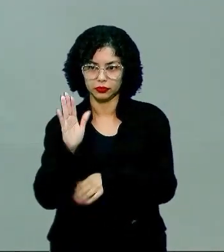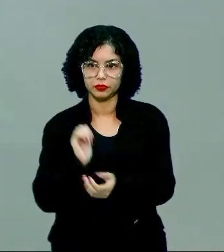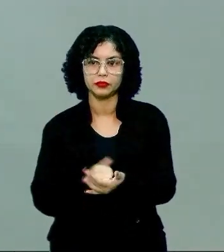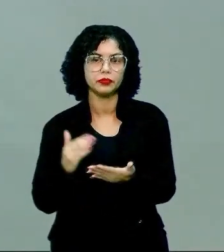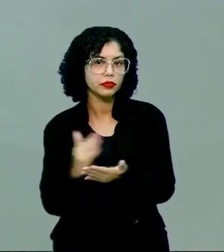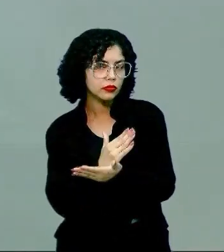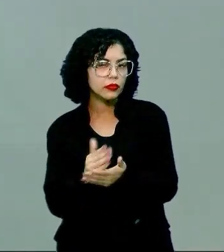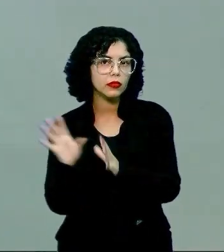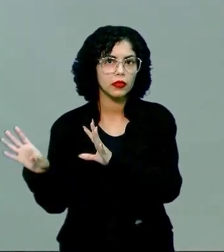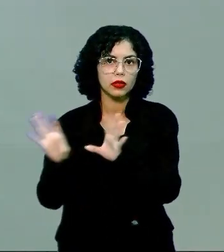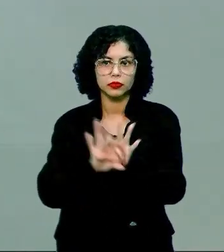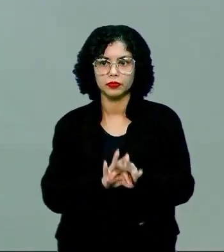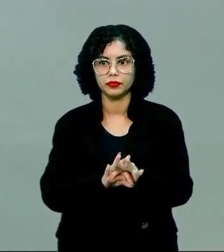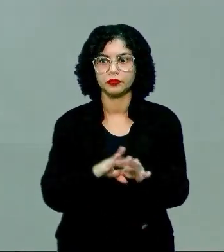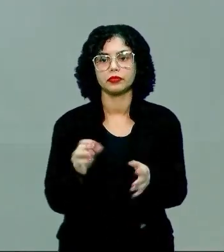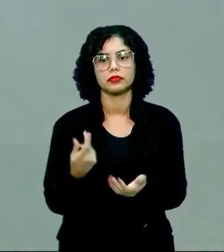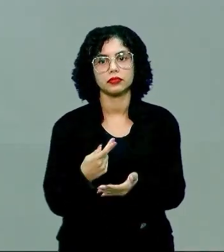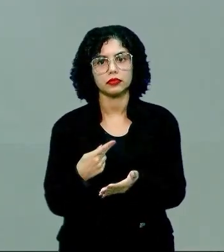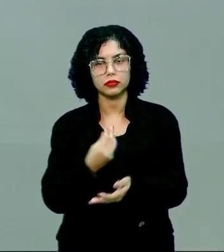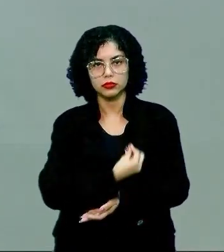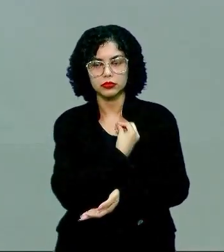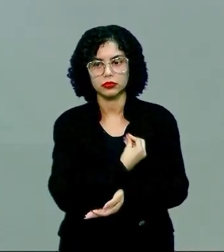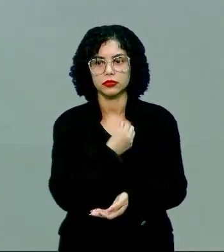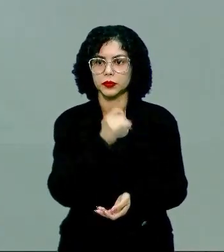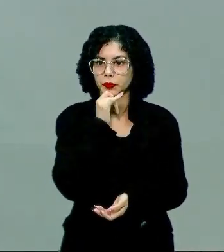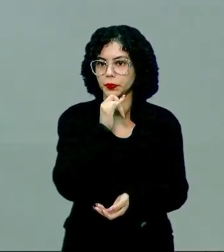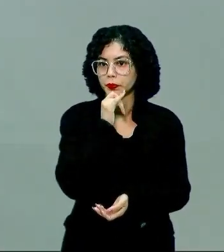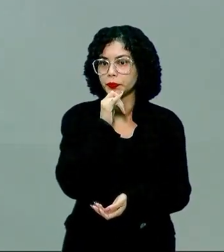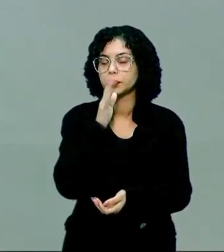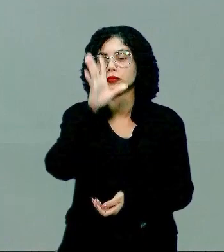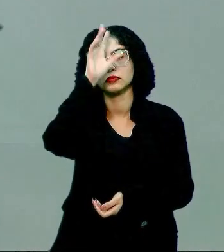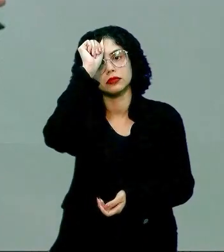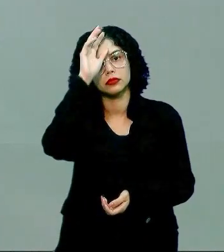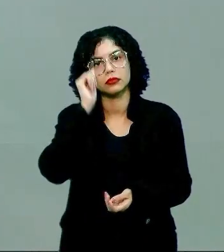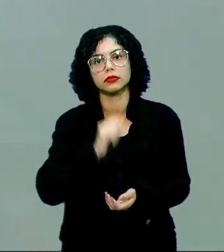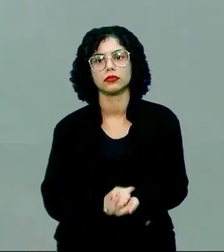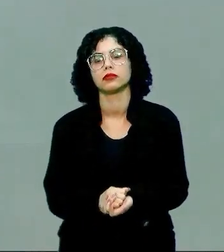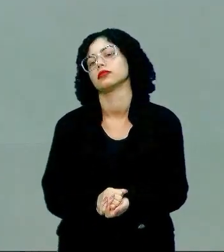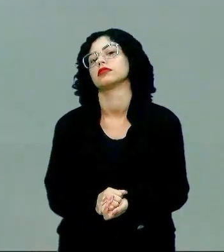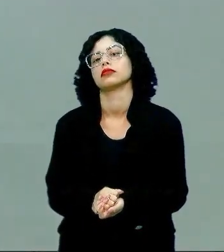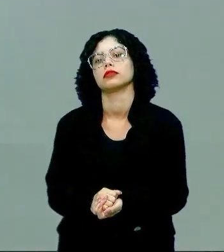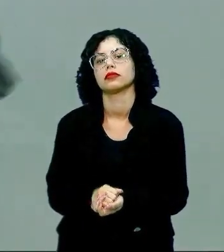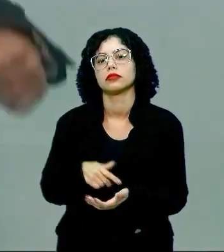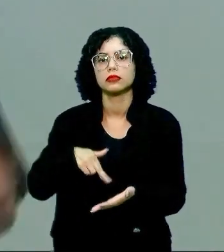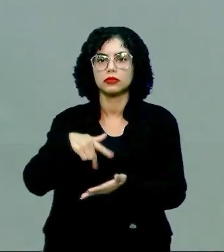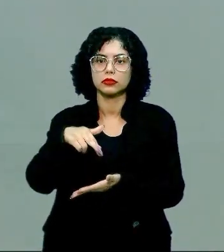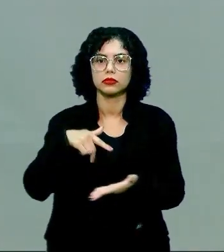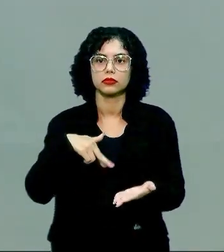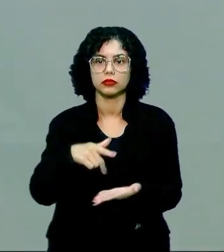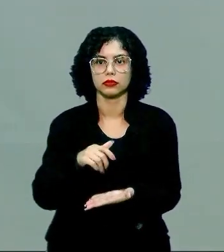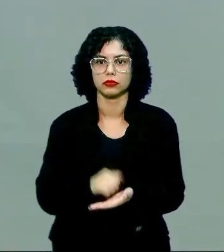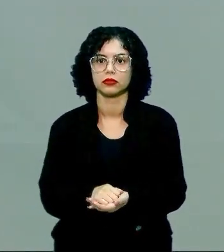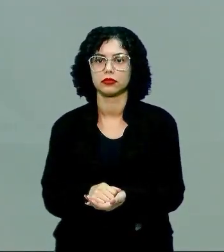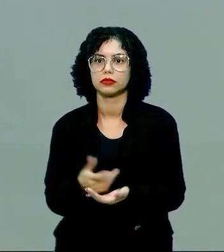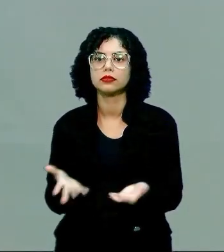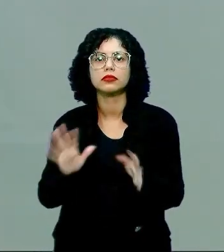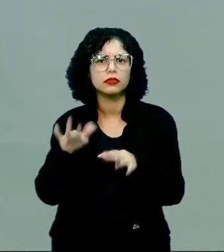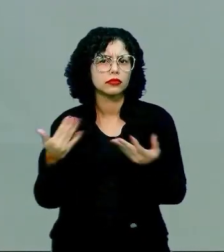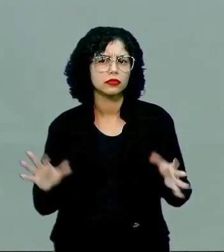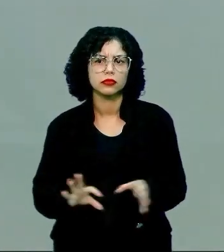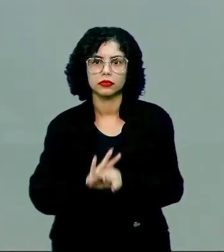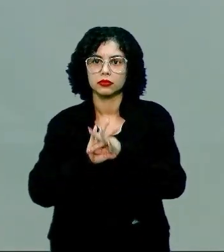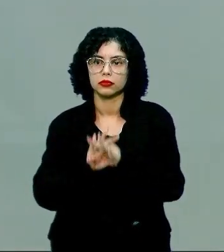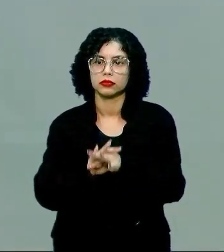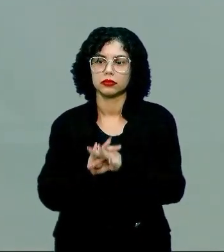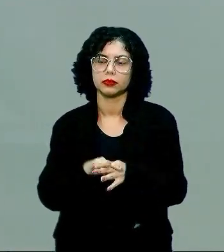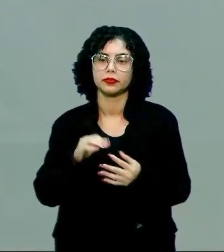é algo que você vai levar para sua construção você por exemplo Então vamos lá vamos lá Andar e o que qual